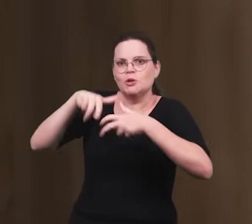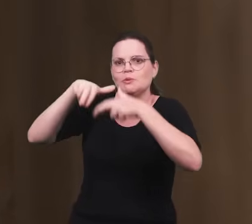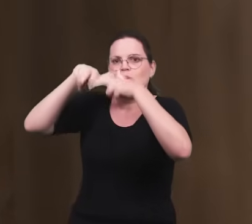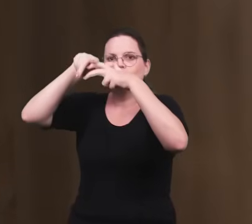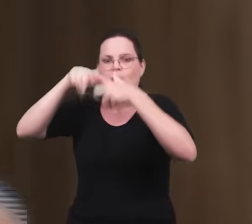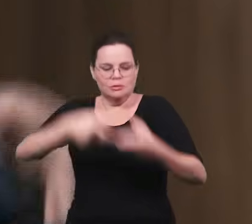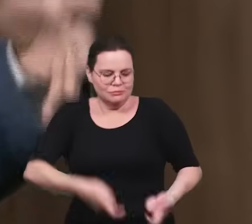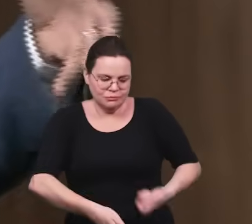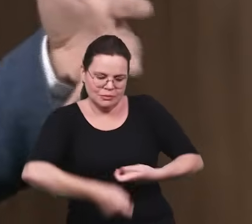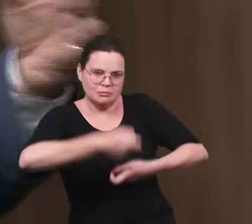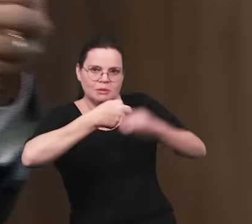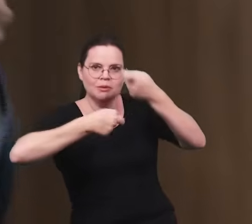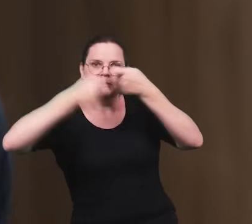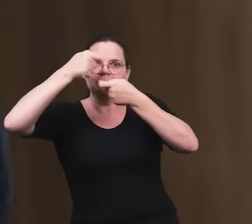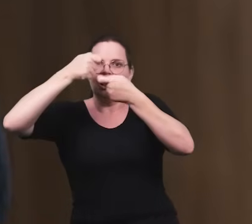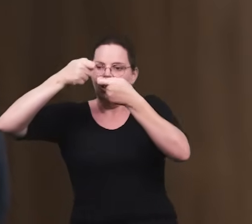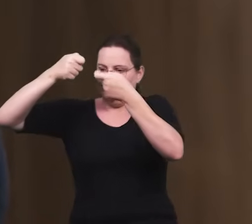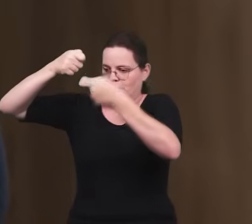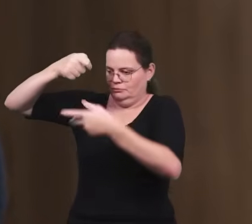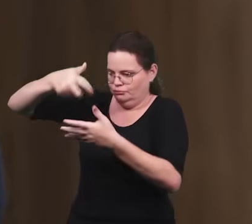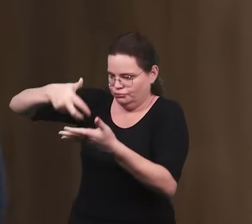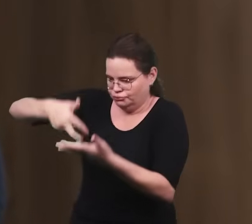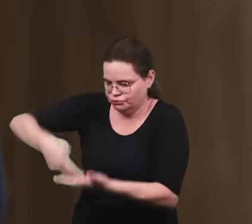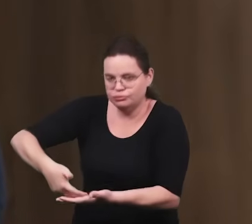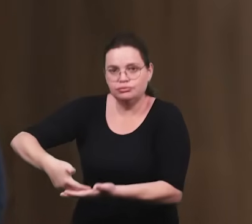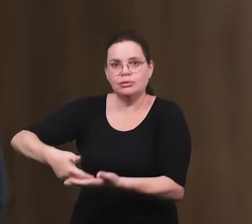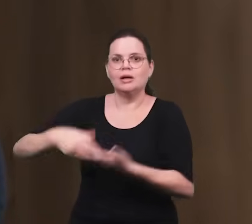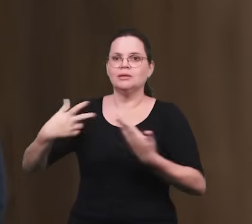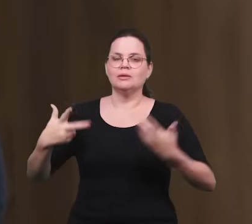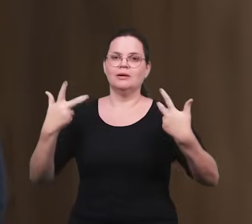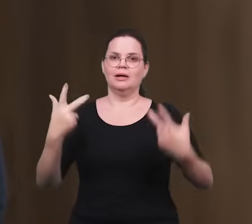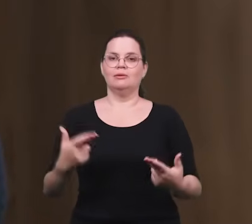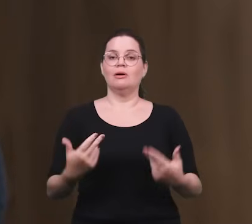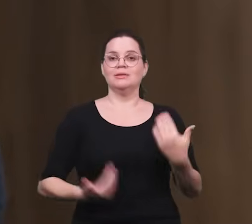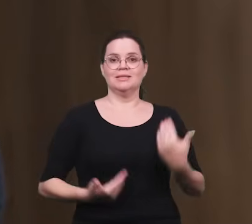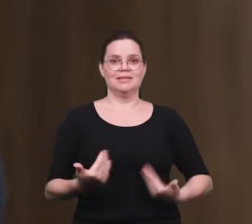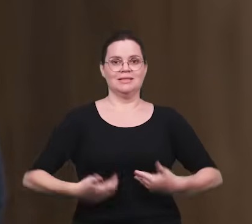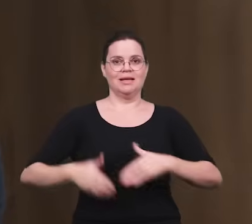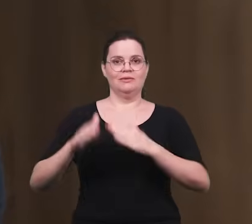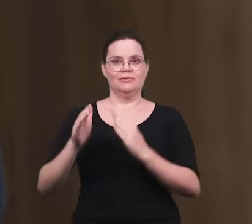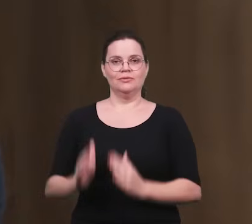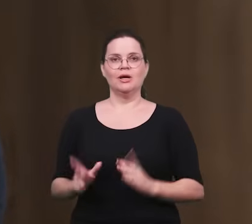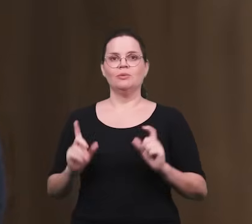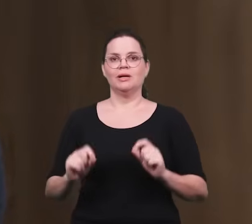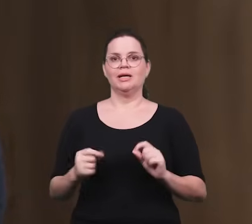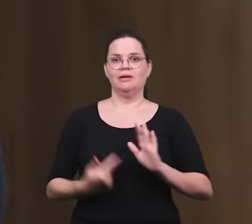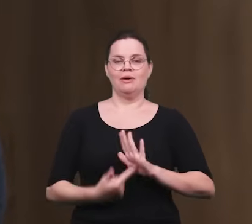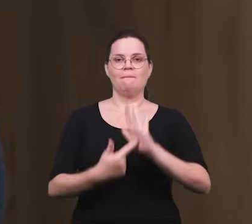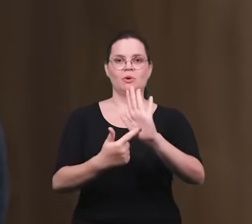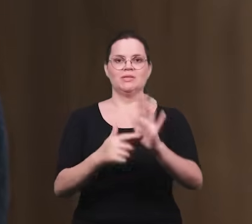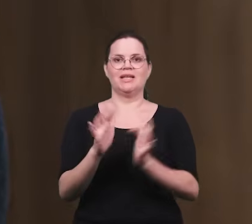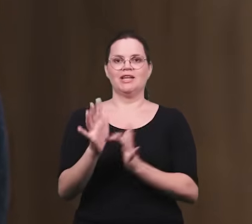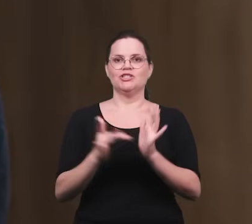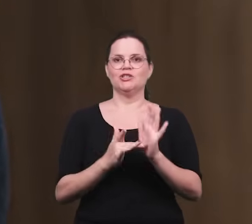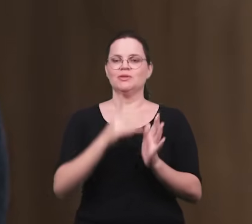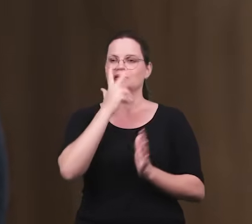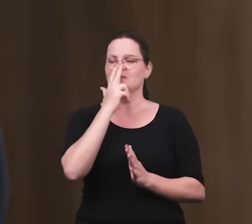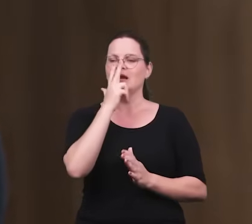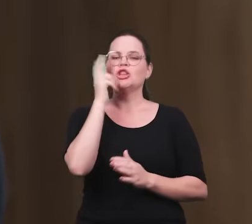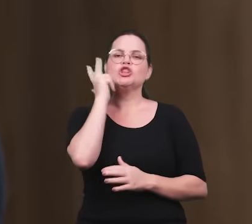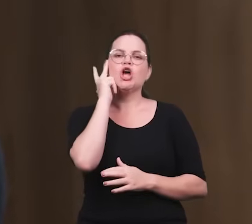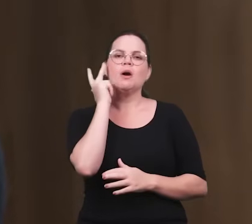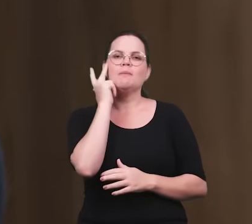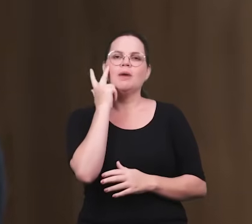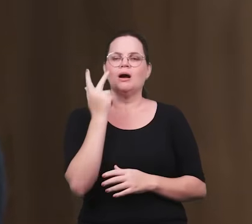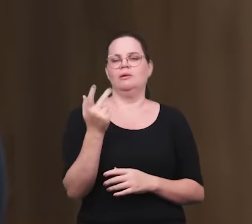igreja fiel, são pessoas que não apresentam Jesus de forma horizontal. Vou fazer